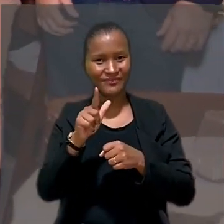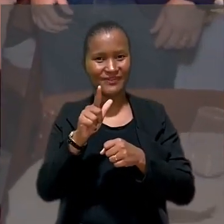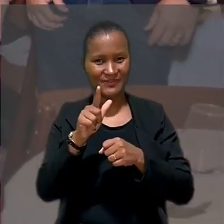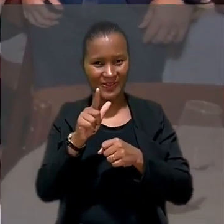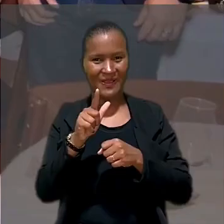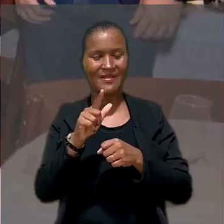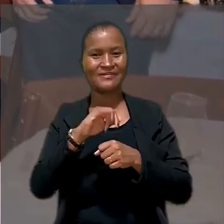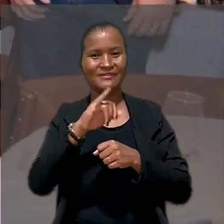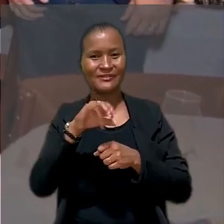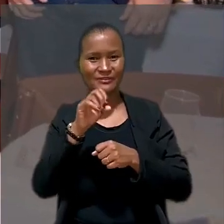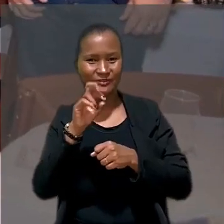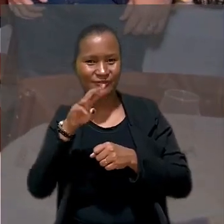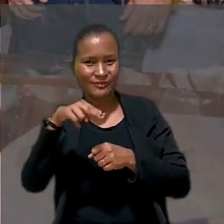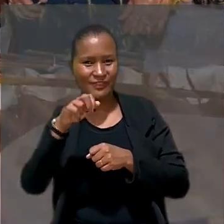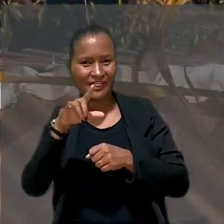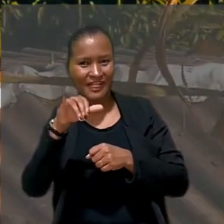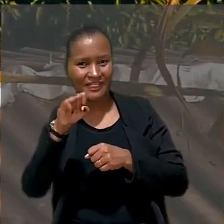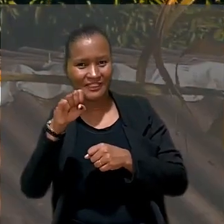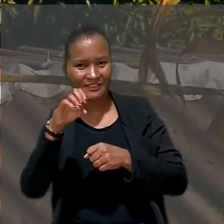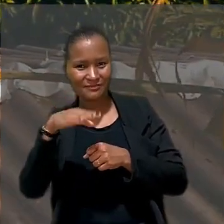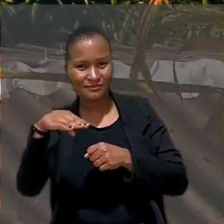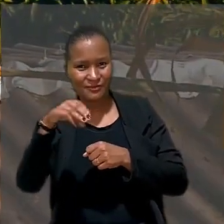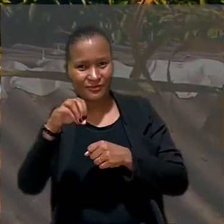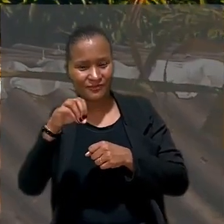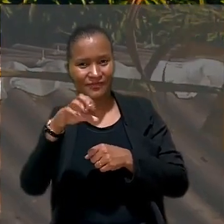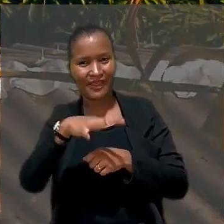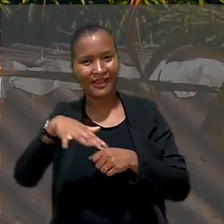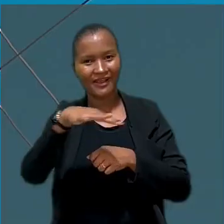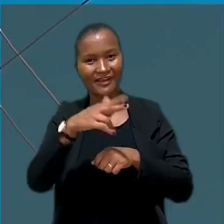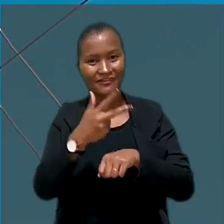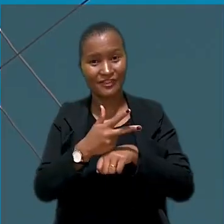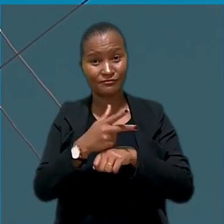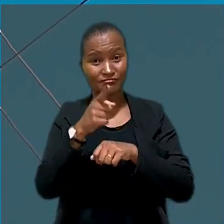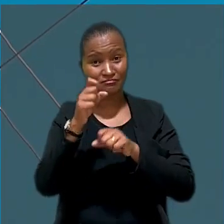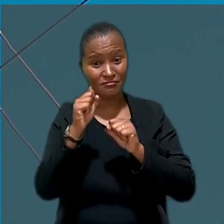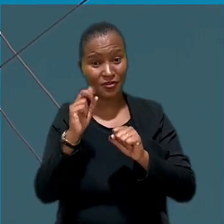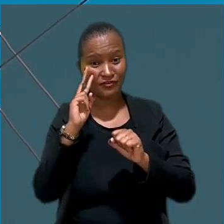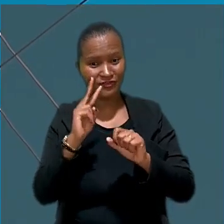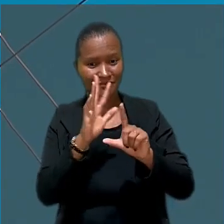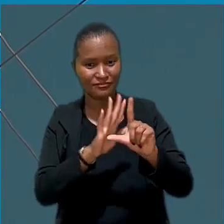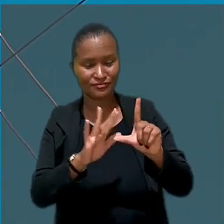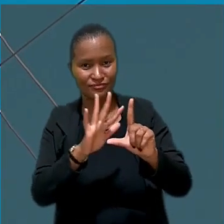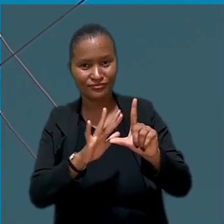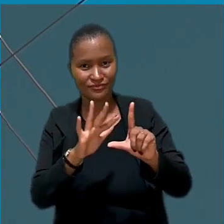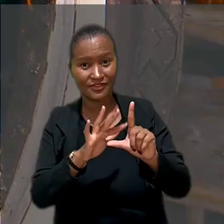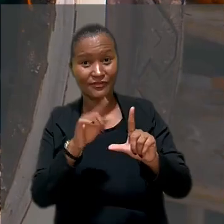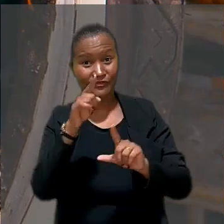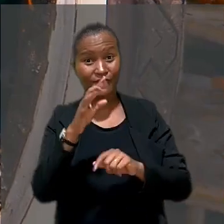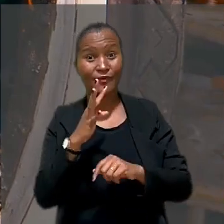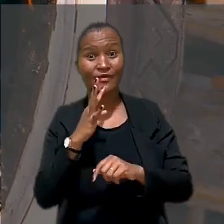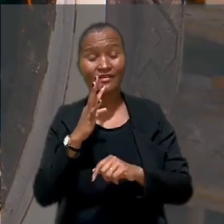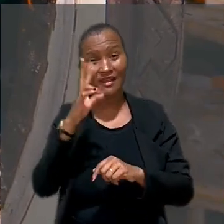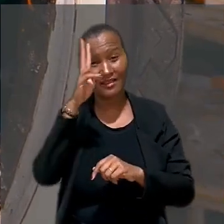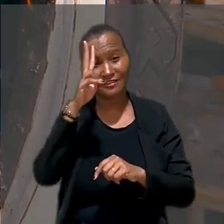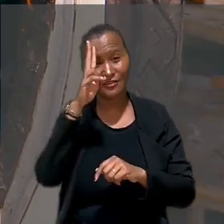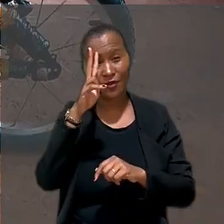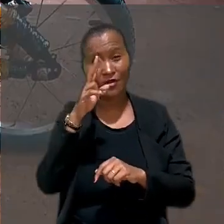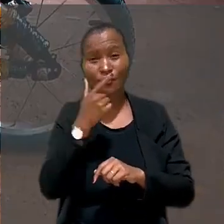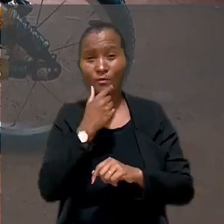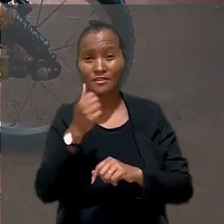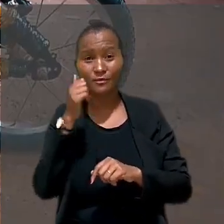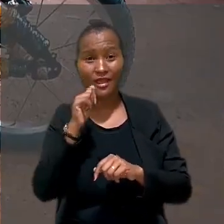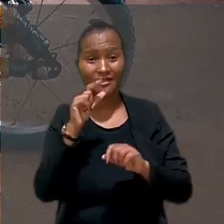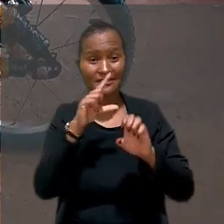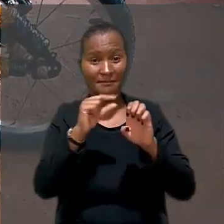de Jornalismo, na categoria Vídeo. Para assistir, basta apontar a câmera do seu celular para o QR Code na tela. Você vai conhecer a história